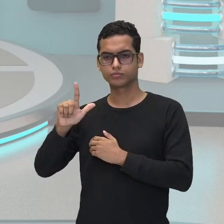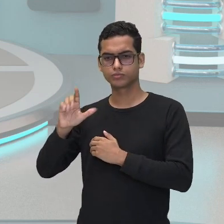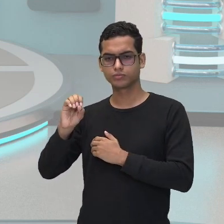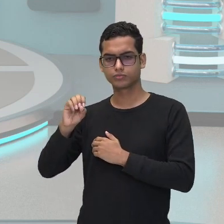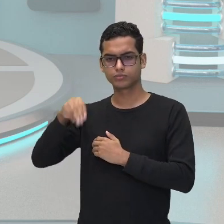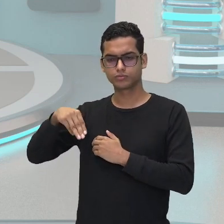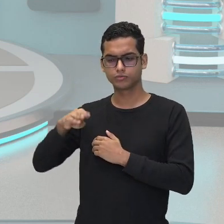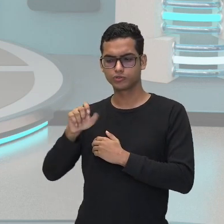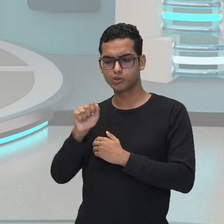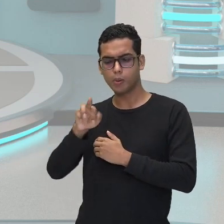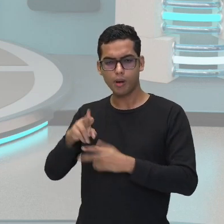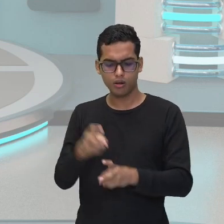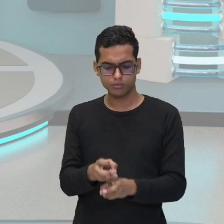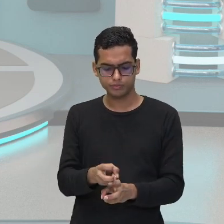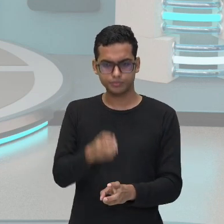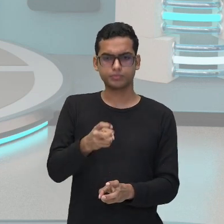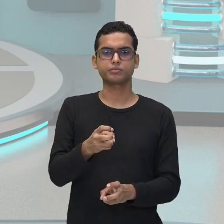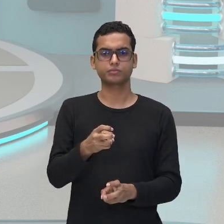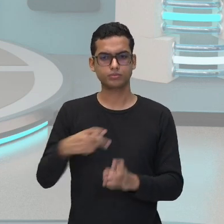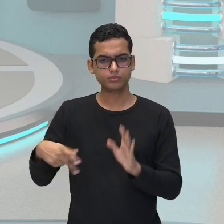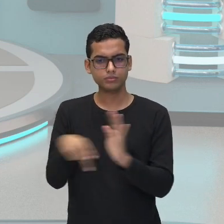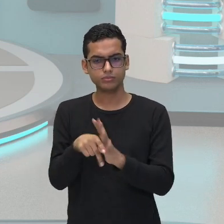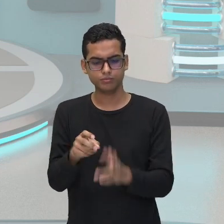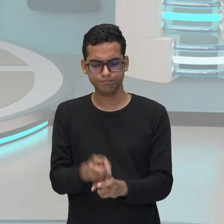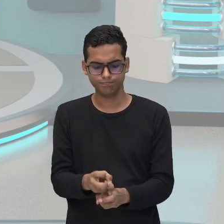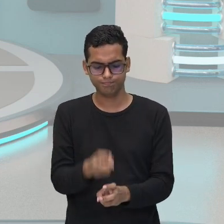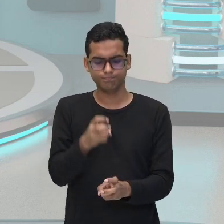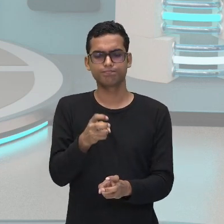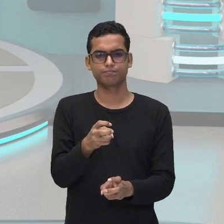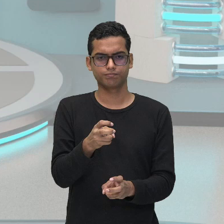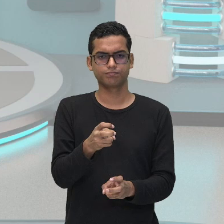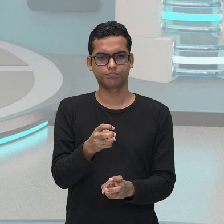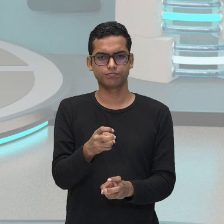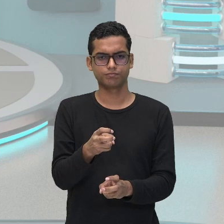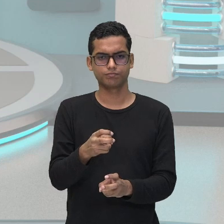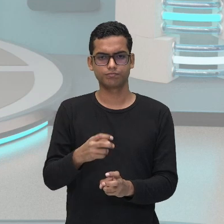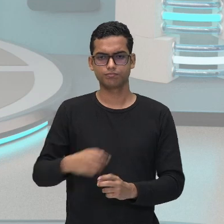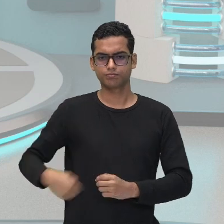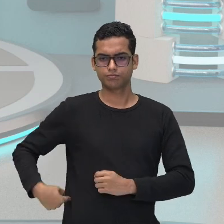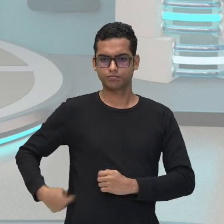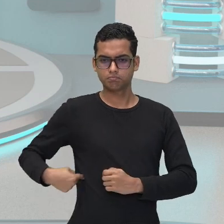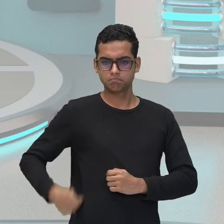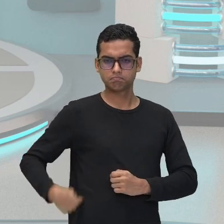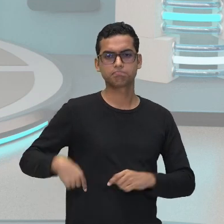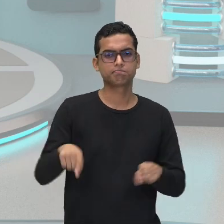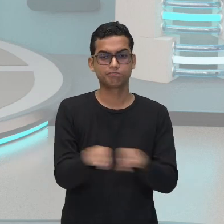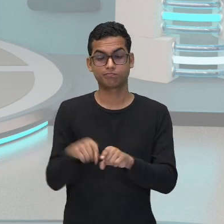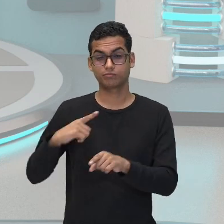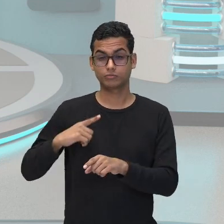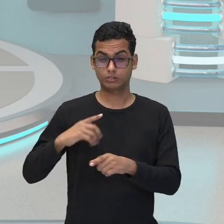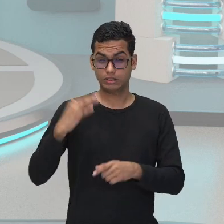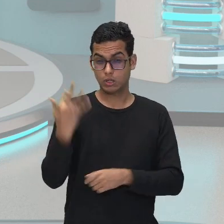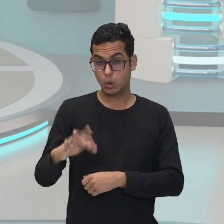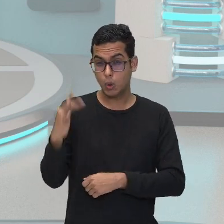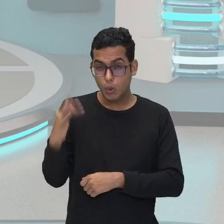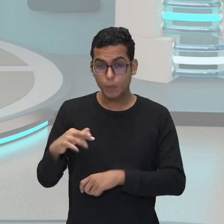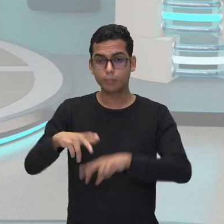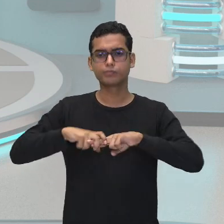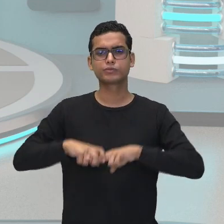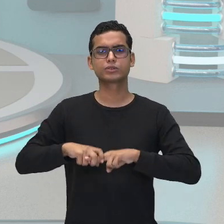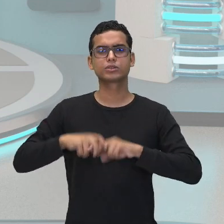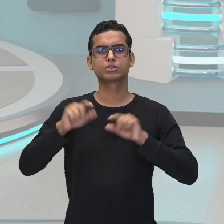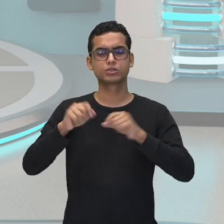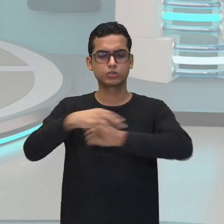essas dores musculares, dores nessa região, por conta do músculo fraco. Então, olha só